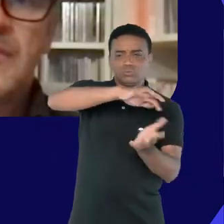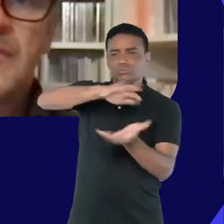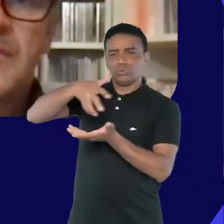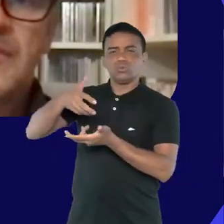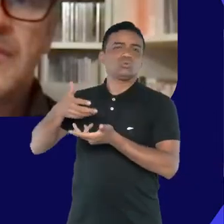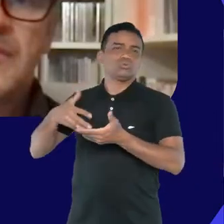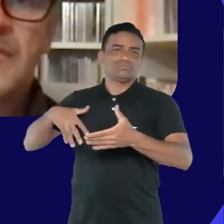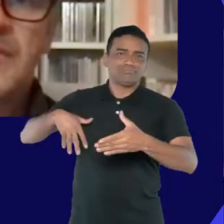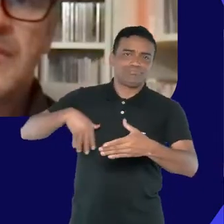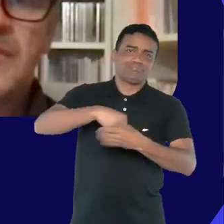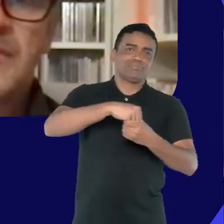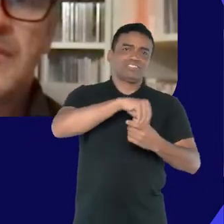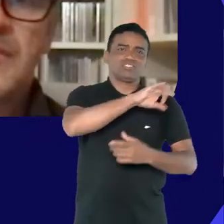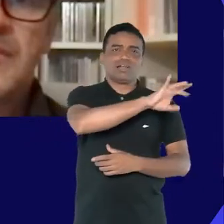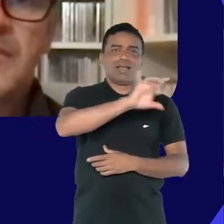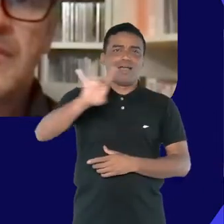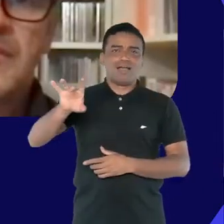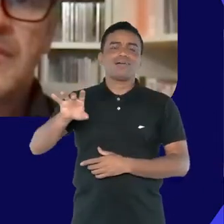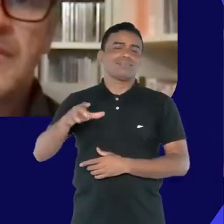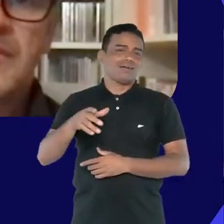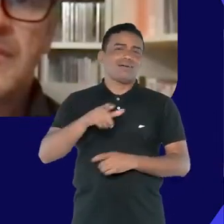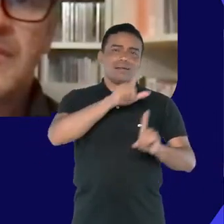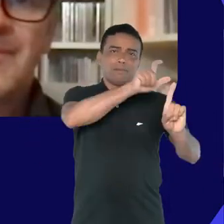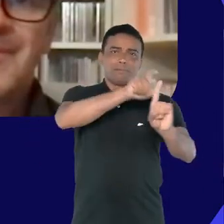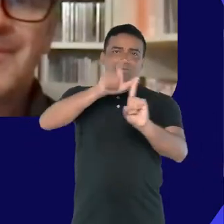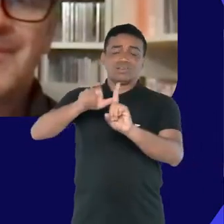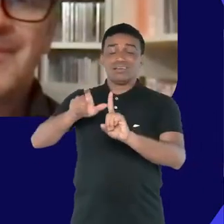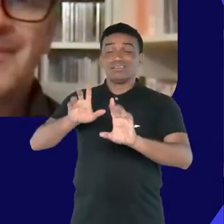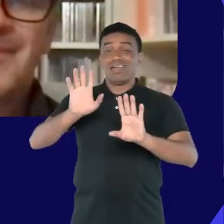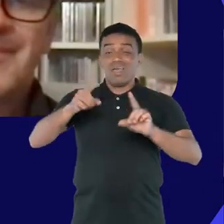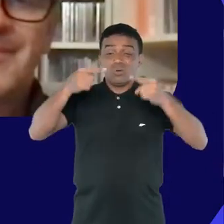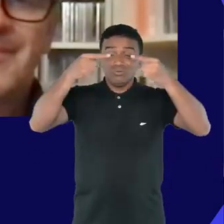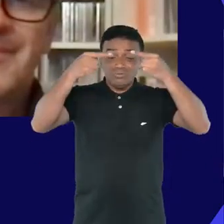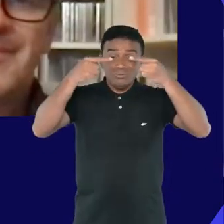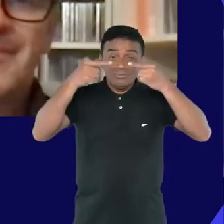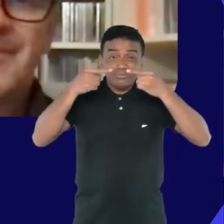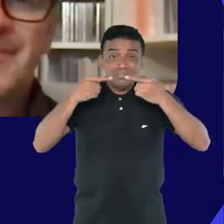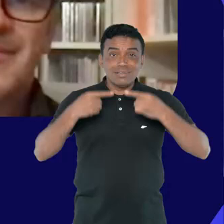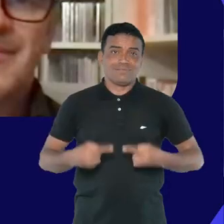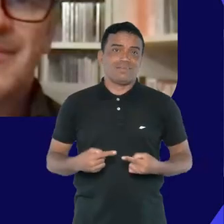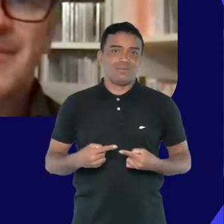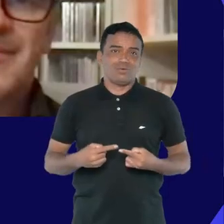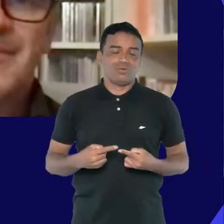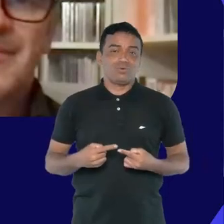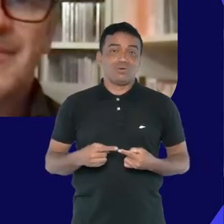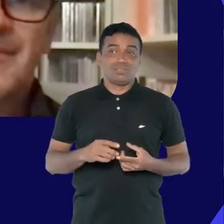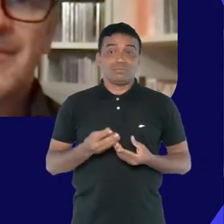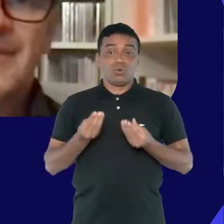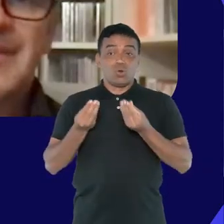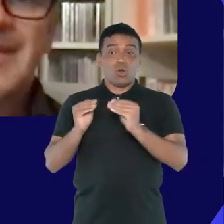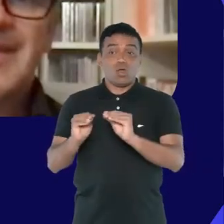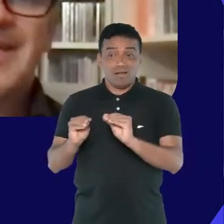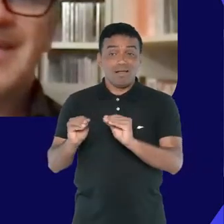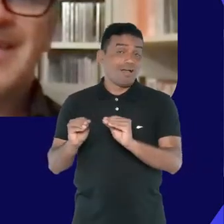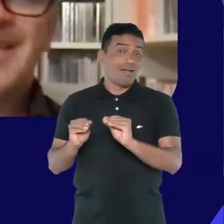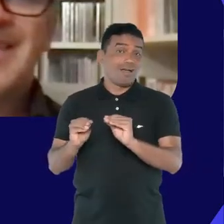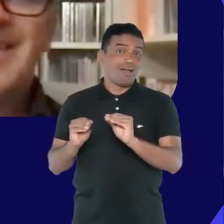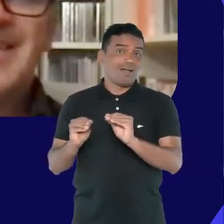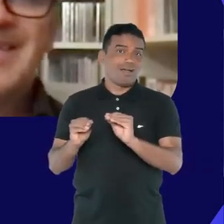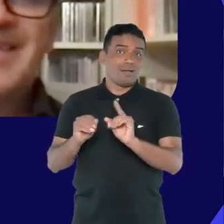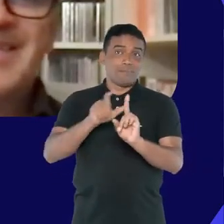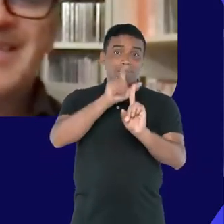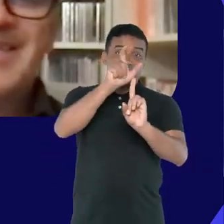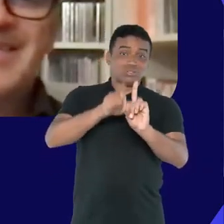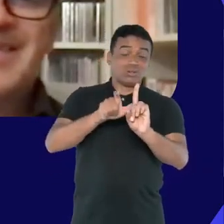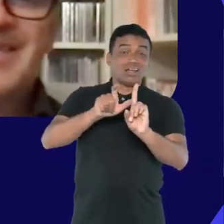eus, chega a ser um desafio não deixar um eu no lugar errado, não é isso? Assim? Porque a angústia